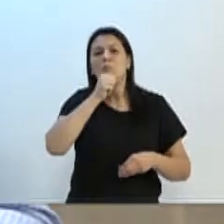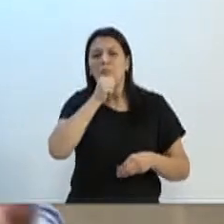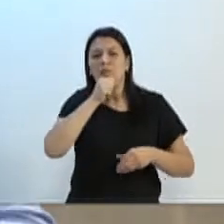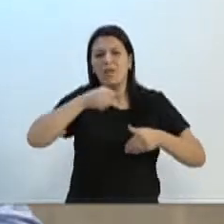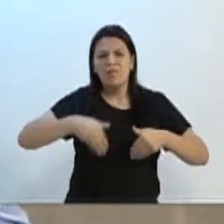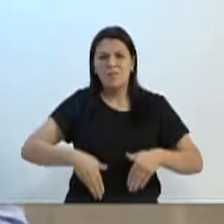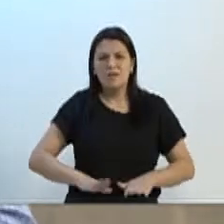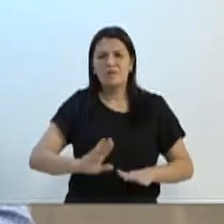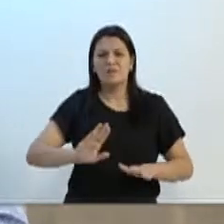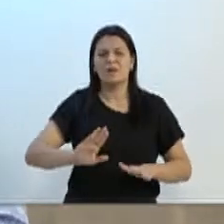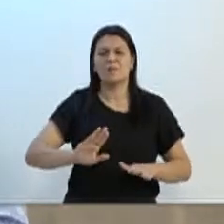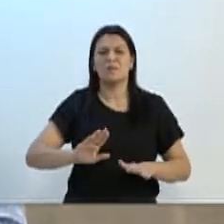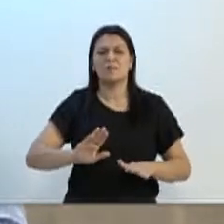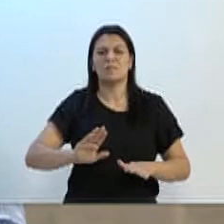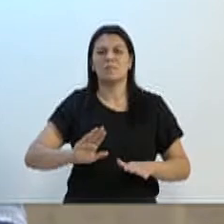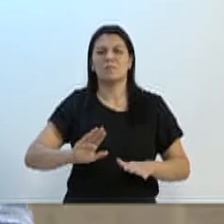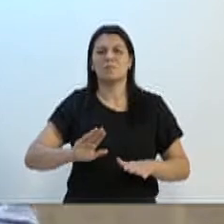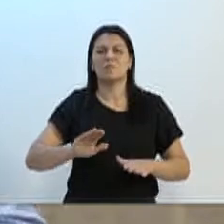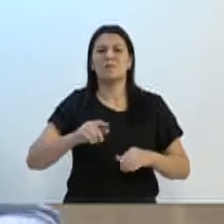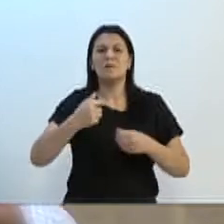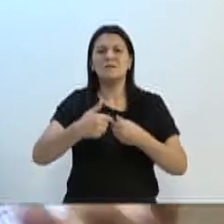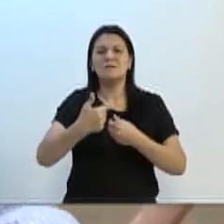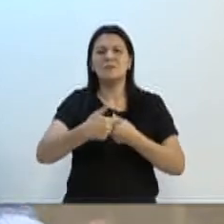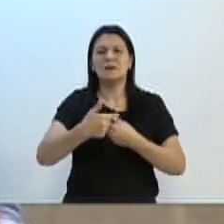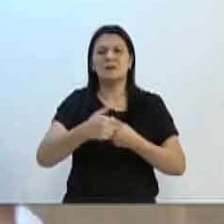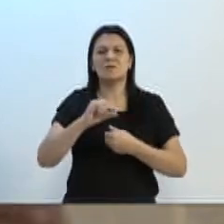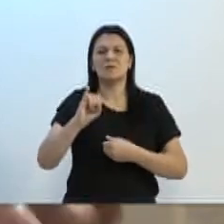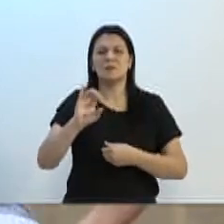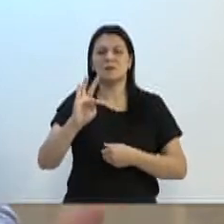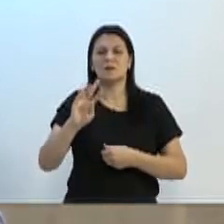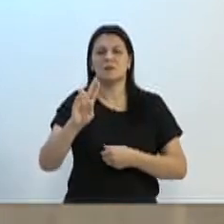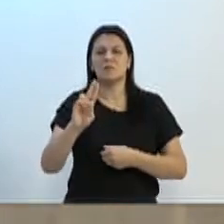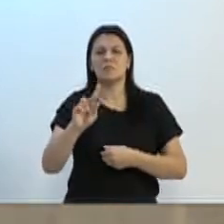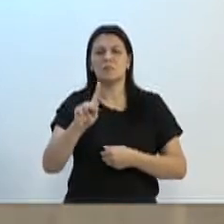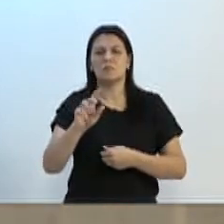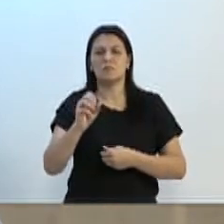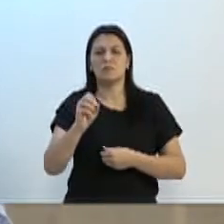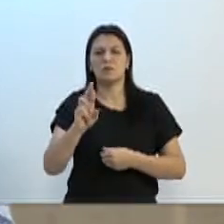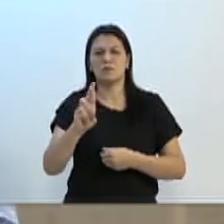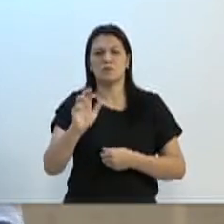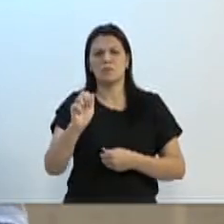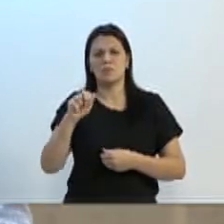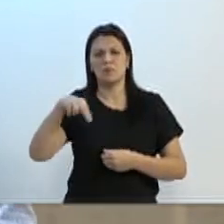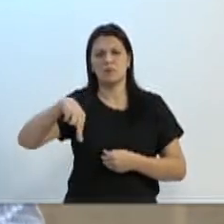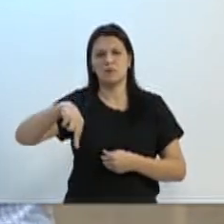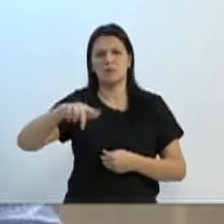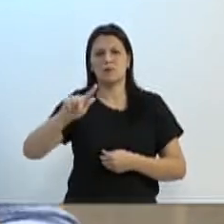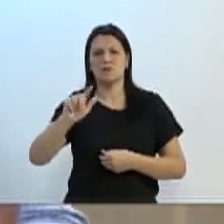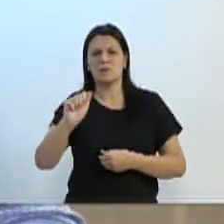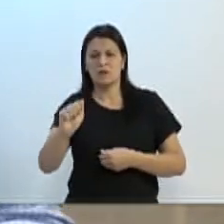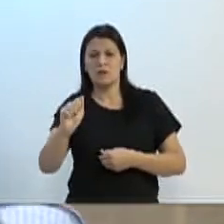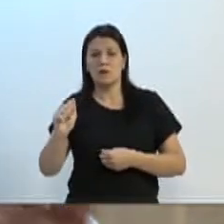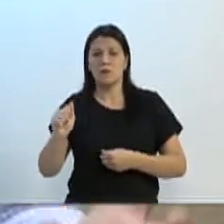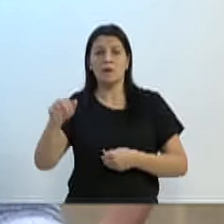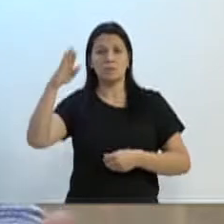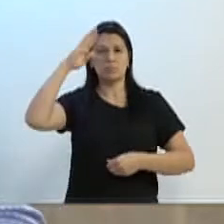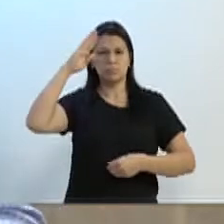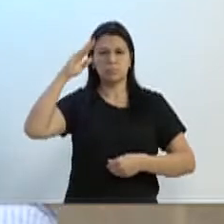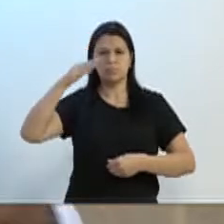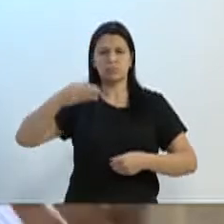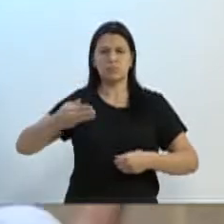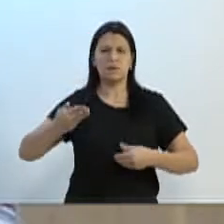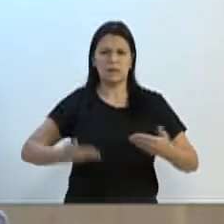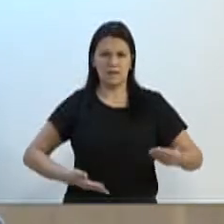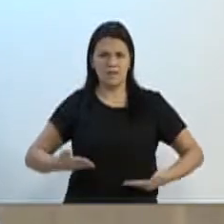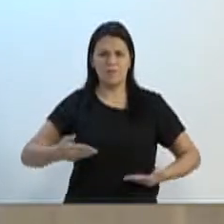na época ainda cidade de Ituporanga, veio para cá para servir o Exército em 1970 e aqui constituiu família